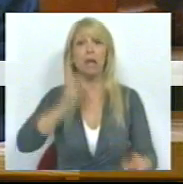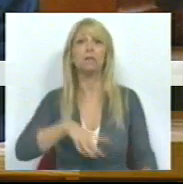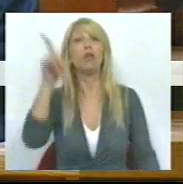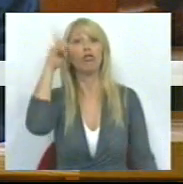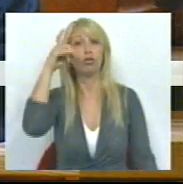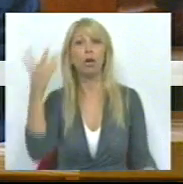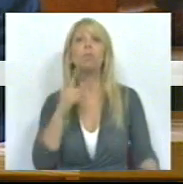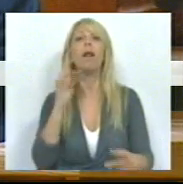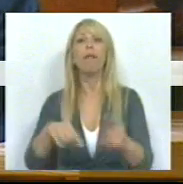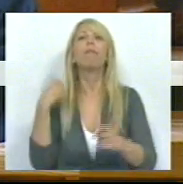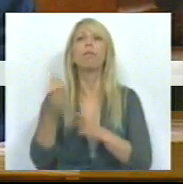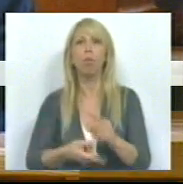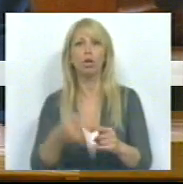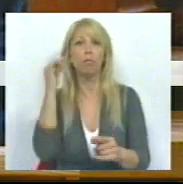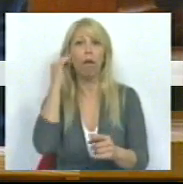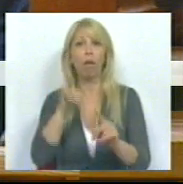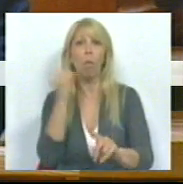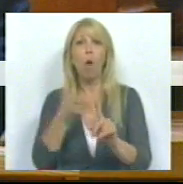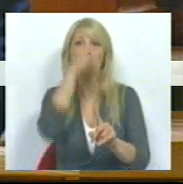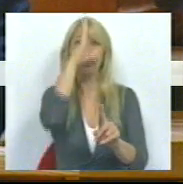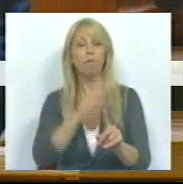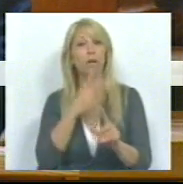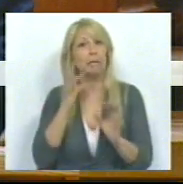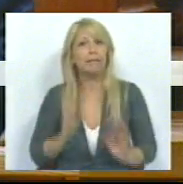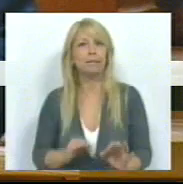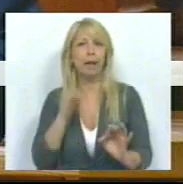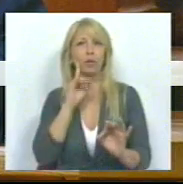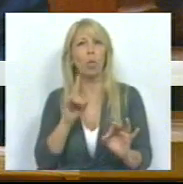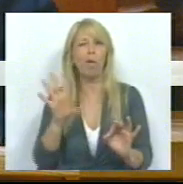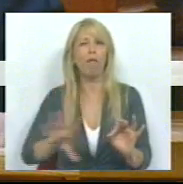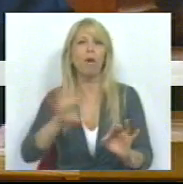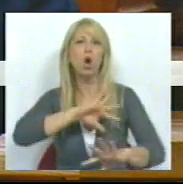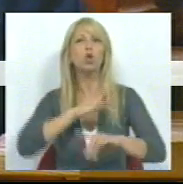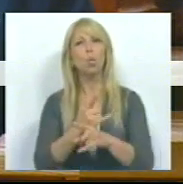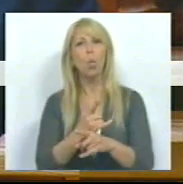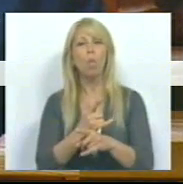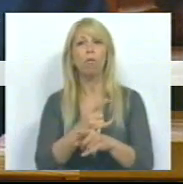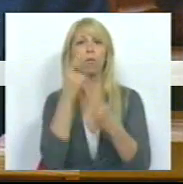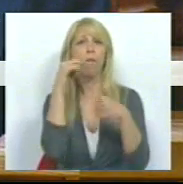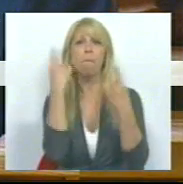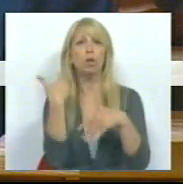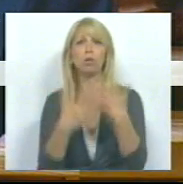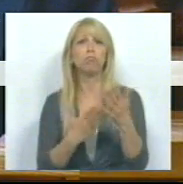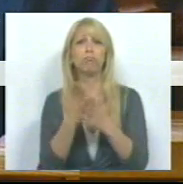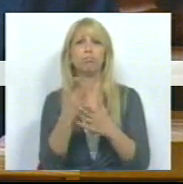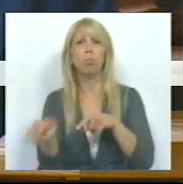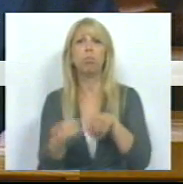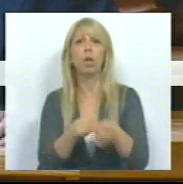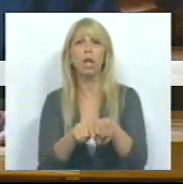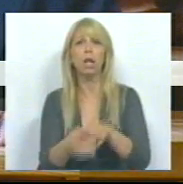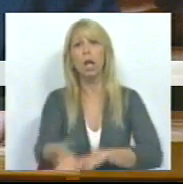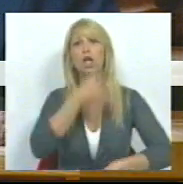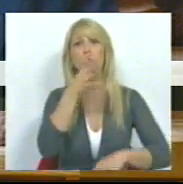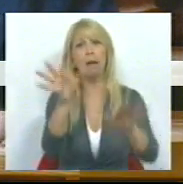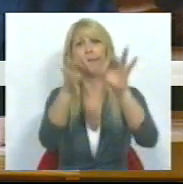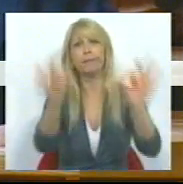ano de Governo, certamente com outra encenação, reproduzirem o essencial dessa política. Argumentarem como argumentava